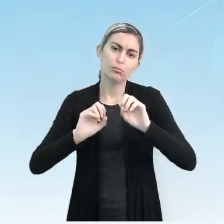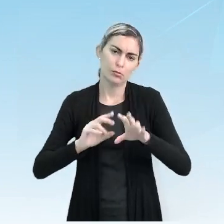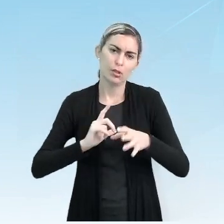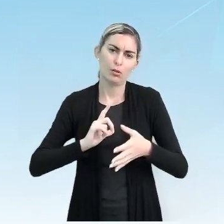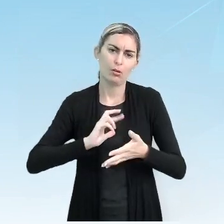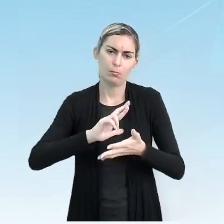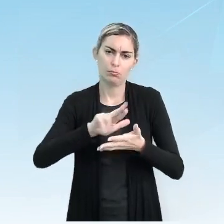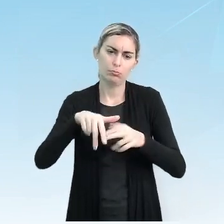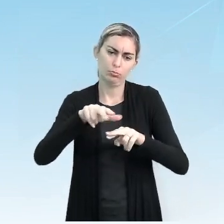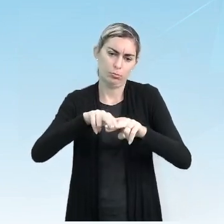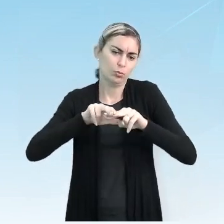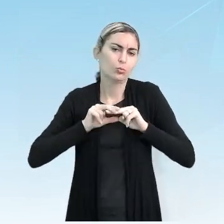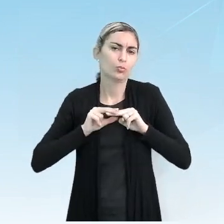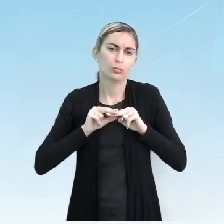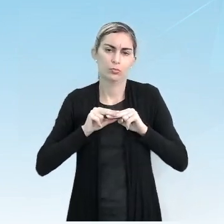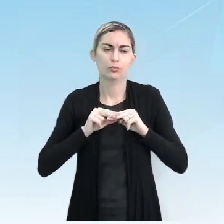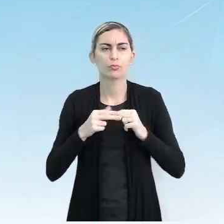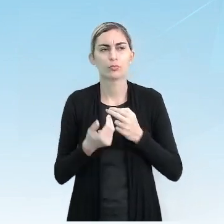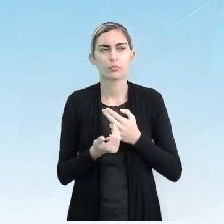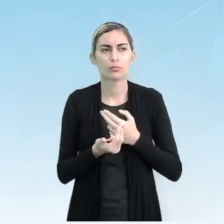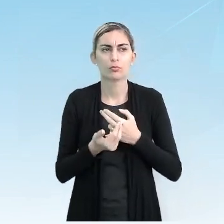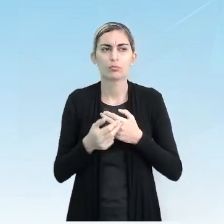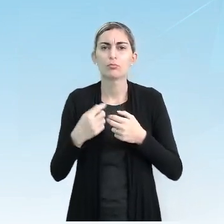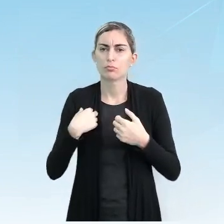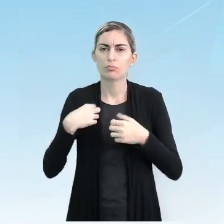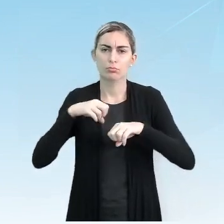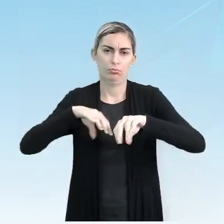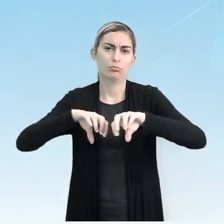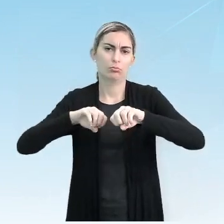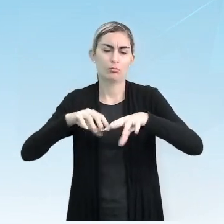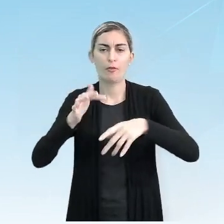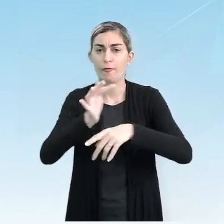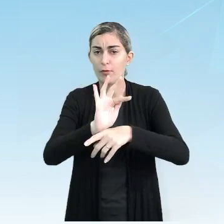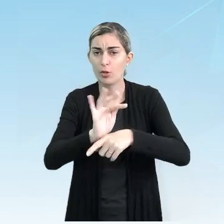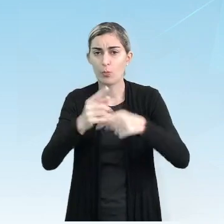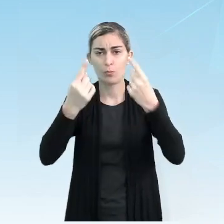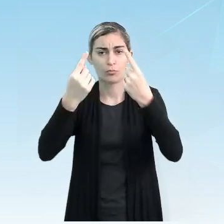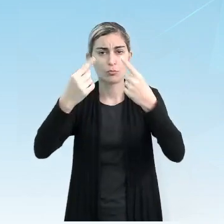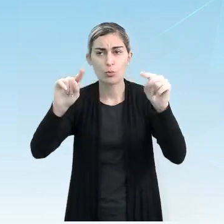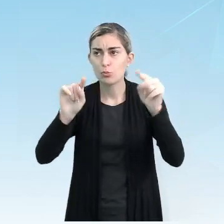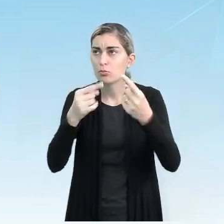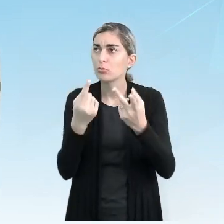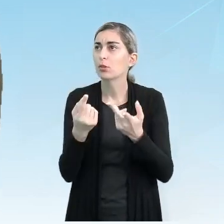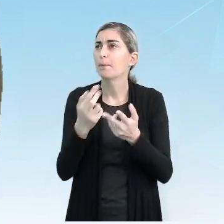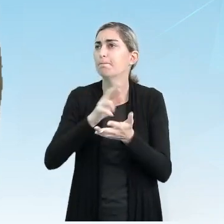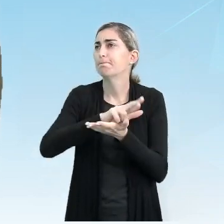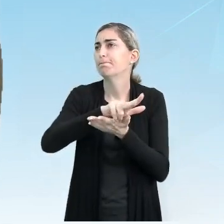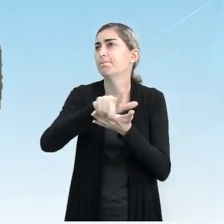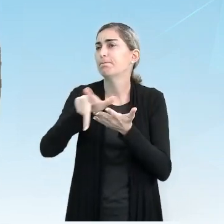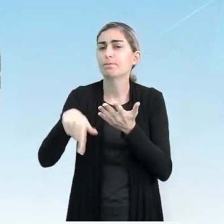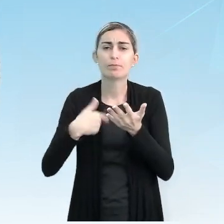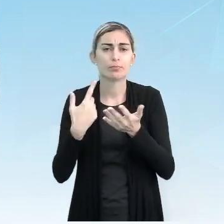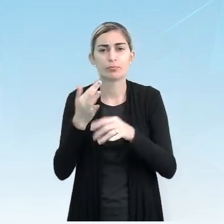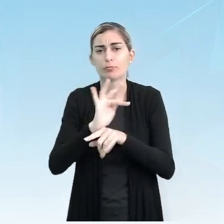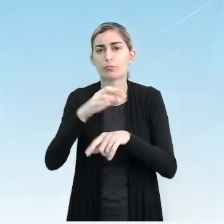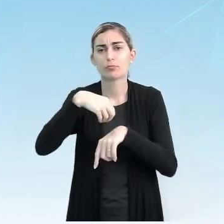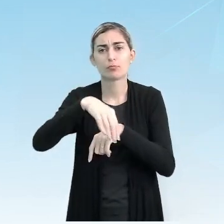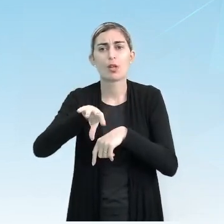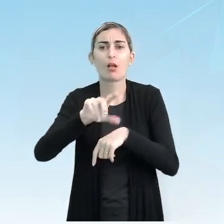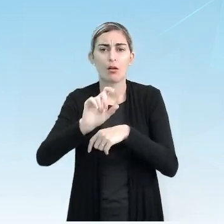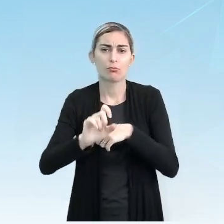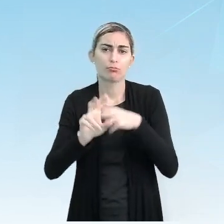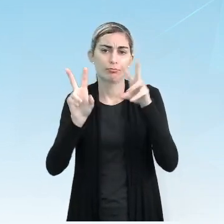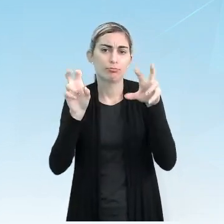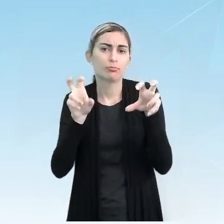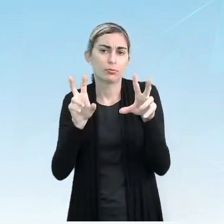tantos motivos e tantos pontos para se trabalhar, filmes, músicas. Exatamente. Há tantas músicas e filmes que trabalham sobre essa